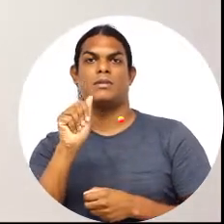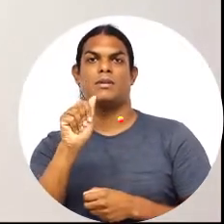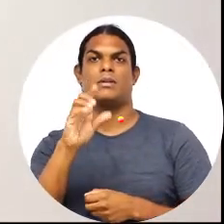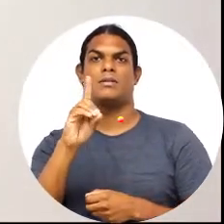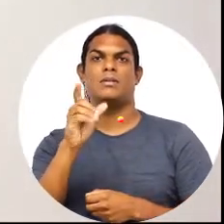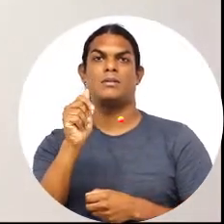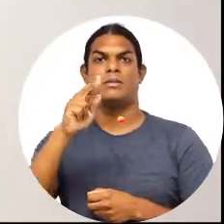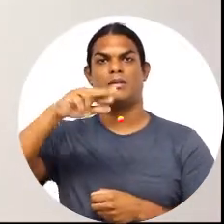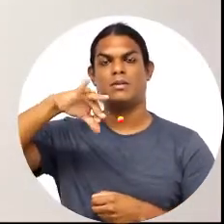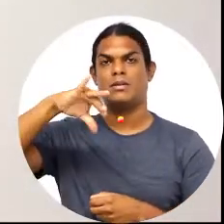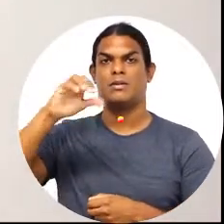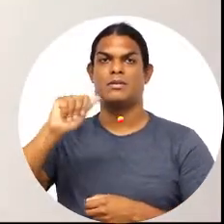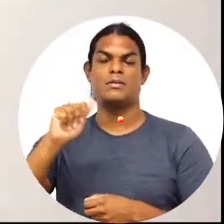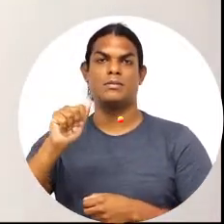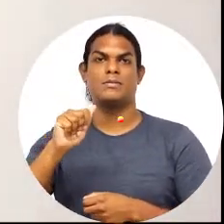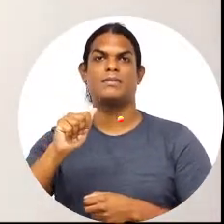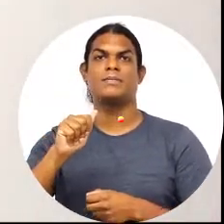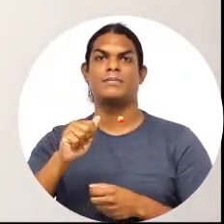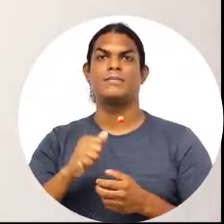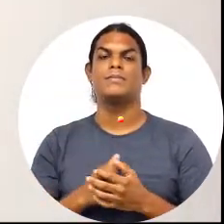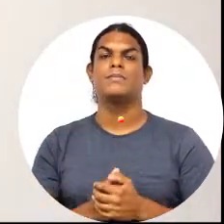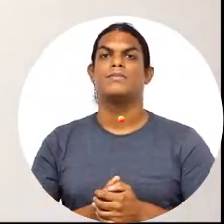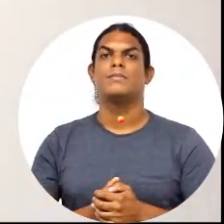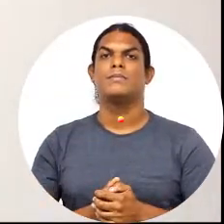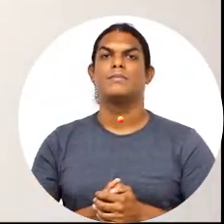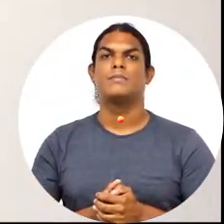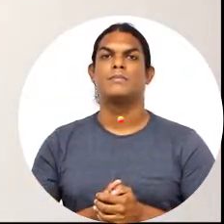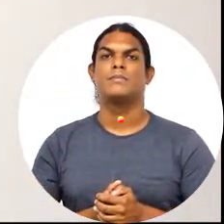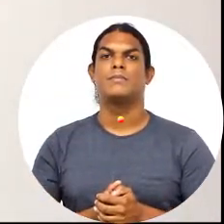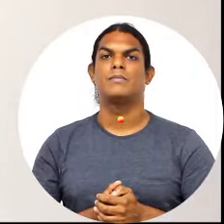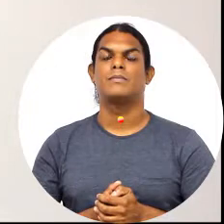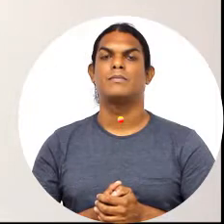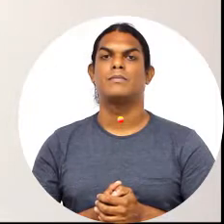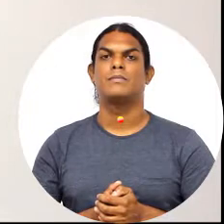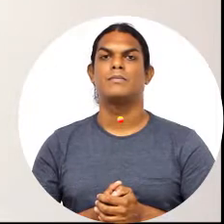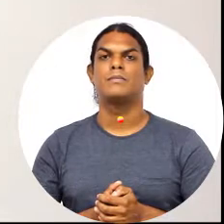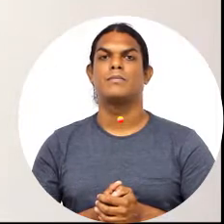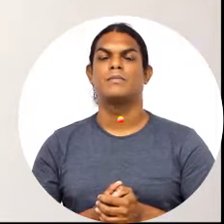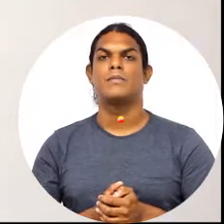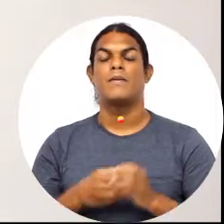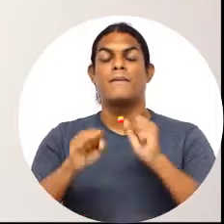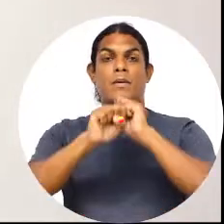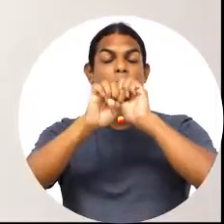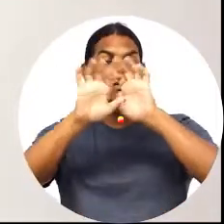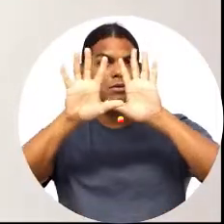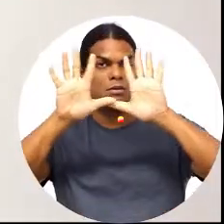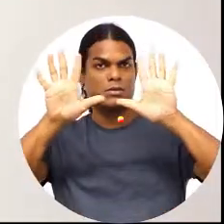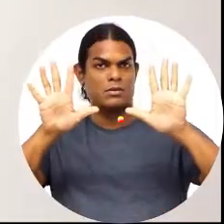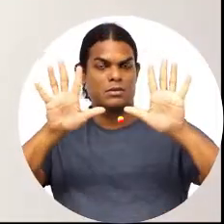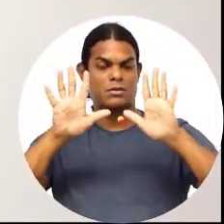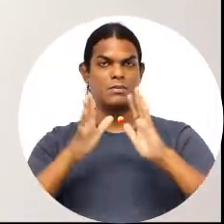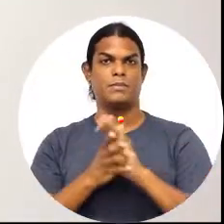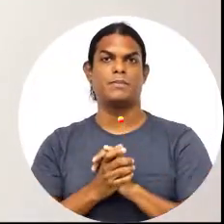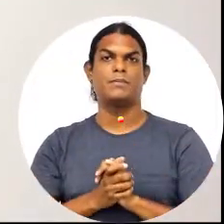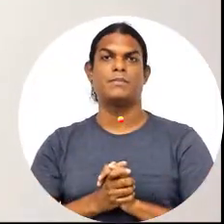está relacionada à posse e exercício de direitos. Deu para entender? Vai ficar mais claro ainda.